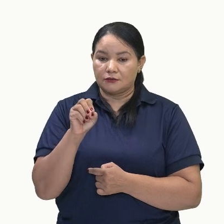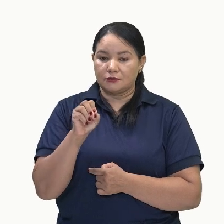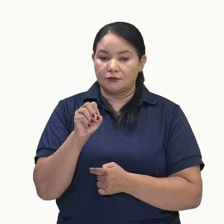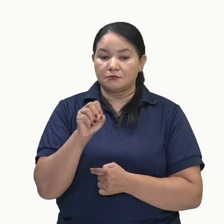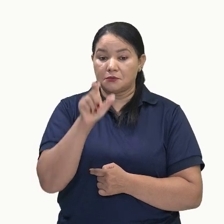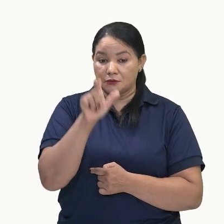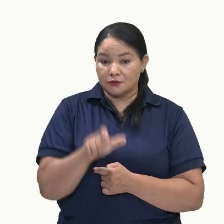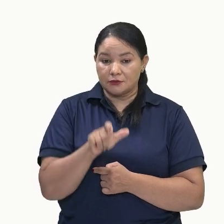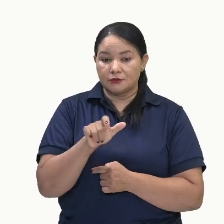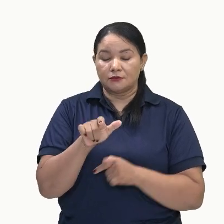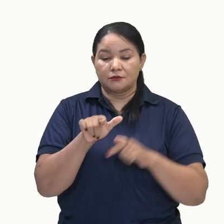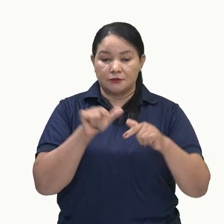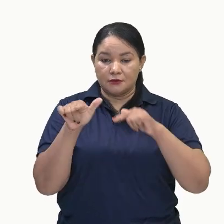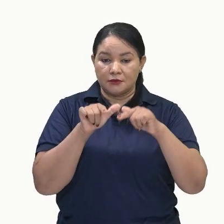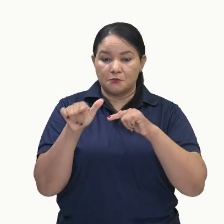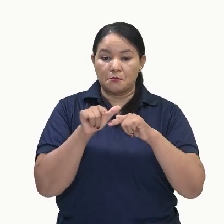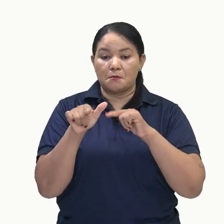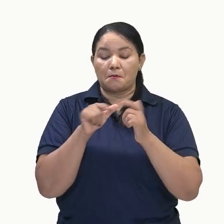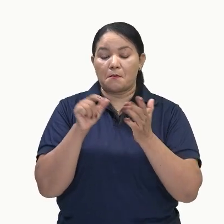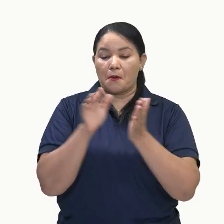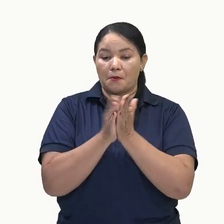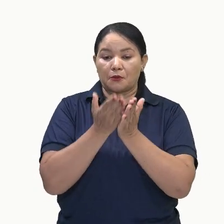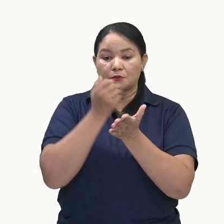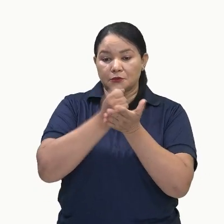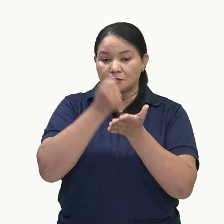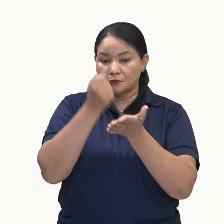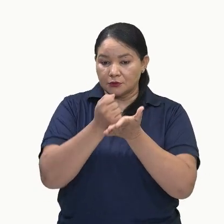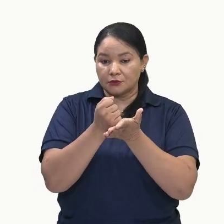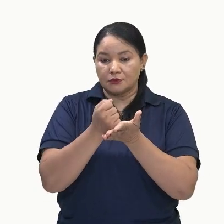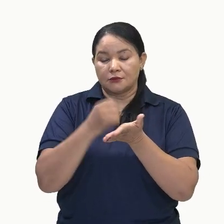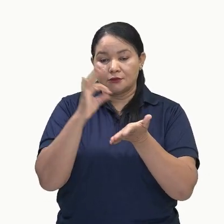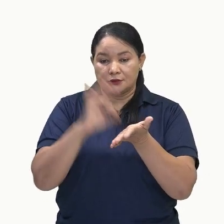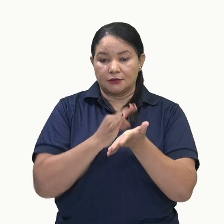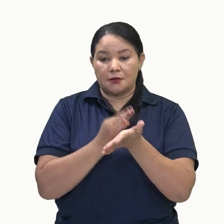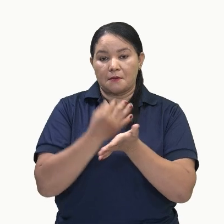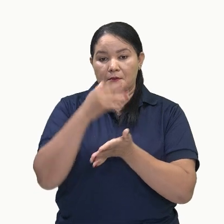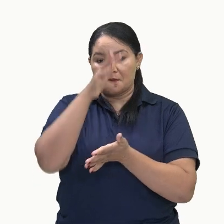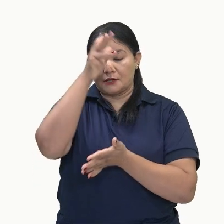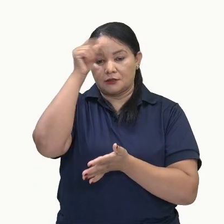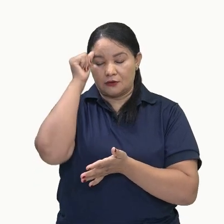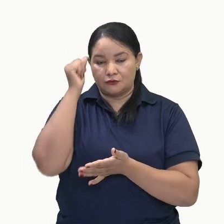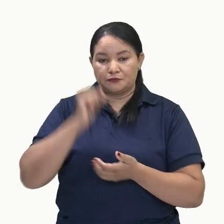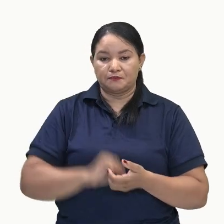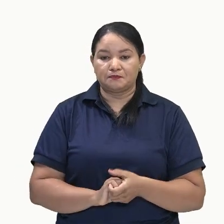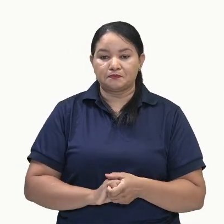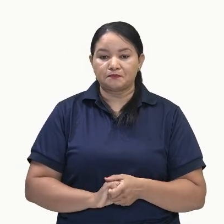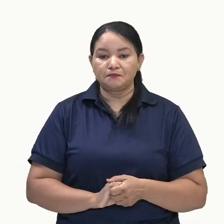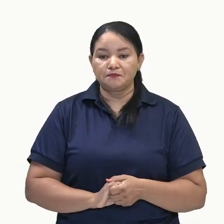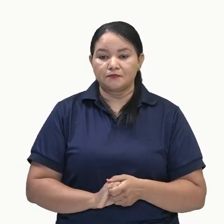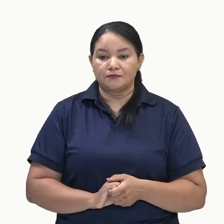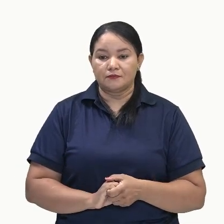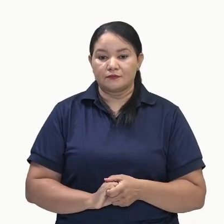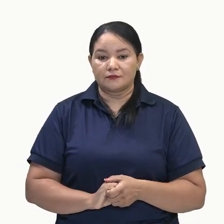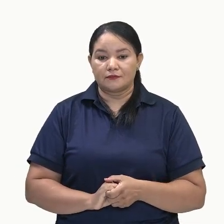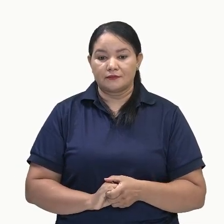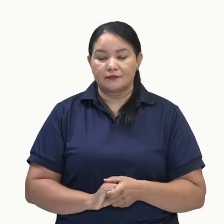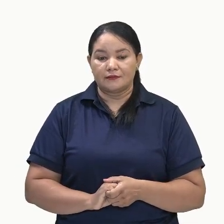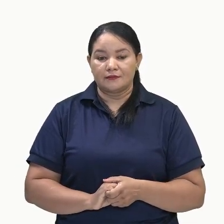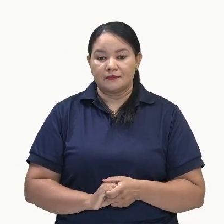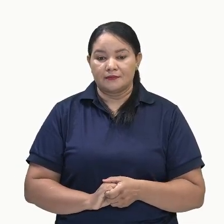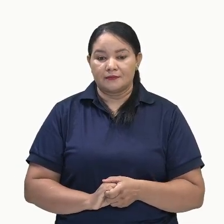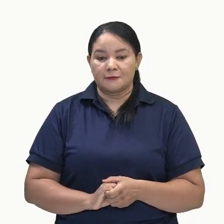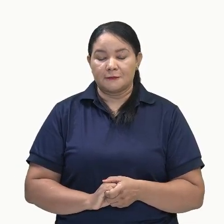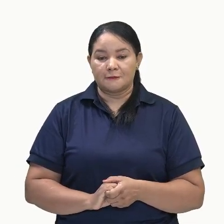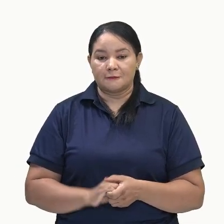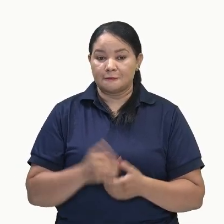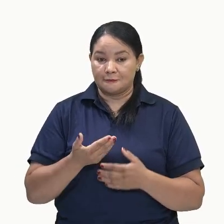né, têm carteira assinada em Manaus, de acordo com a situação, problema lá que a gente sinalizou. Ok? Então,